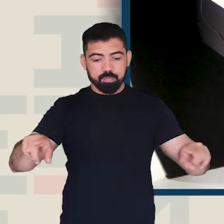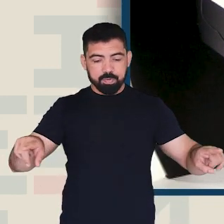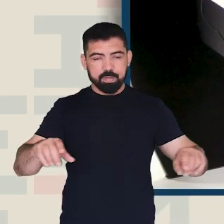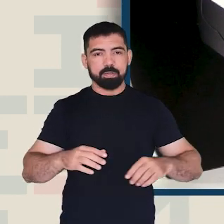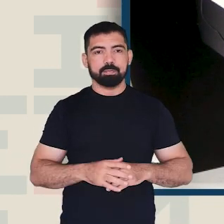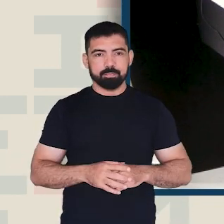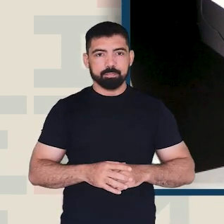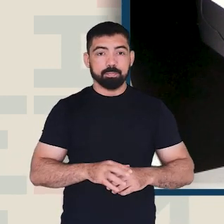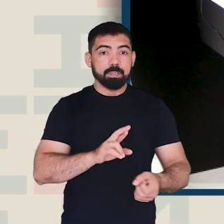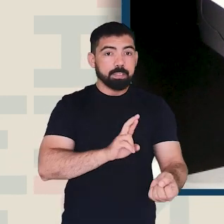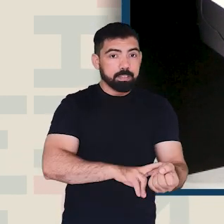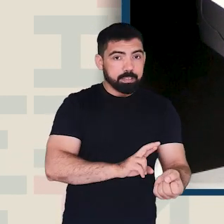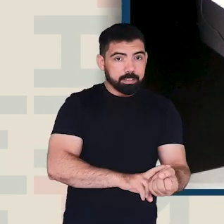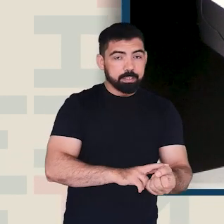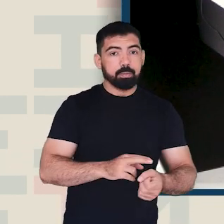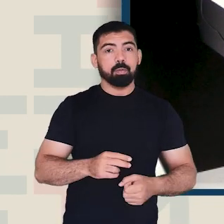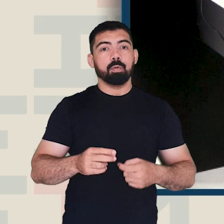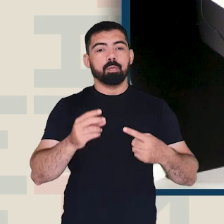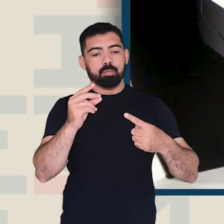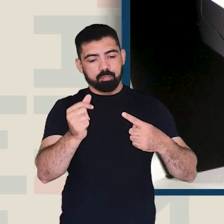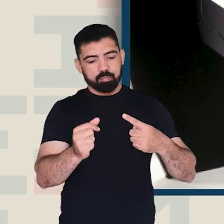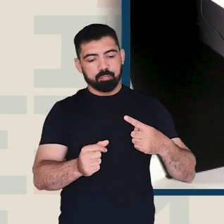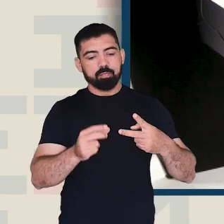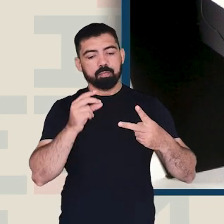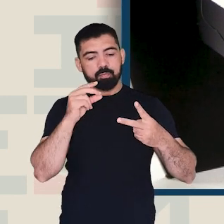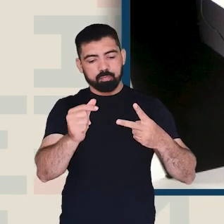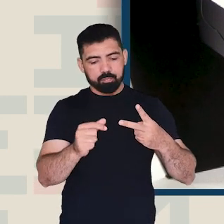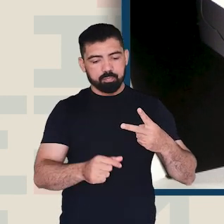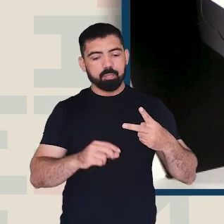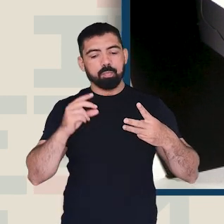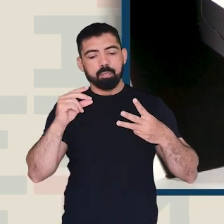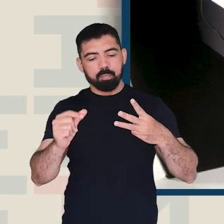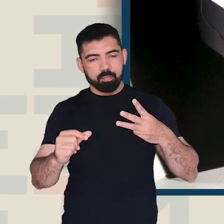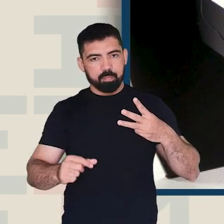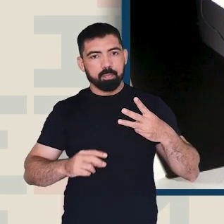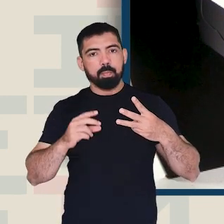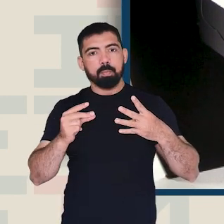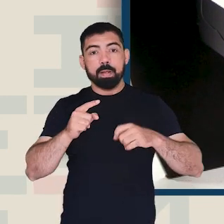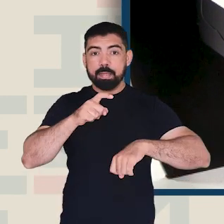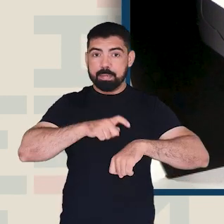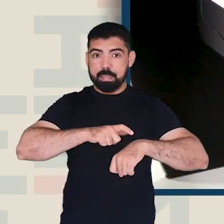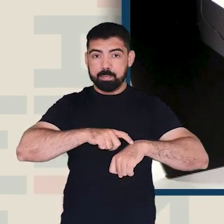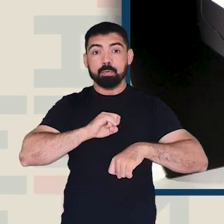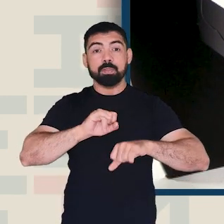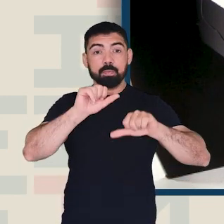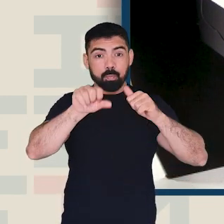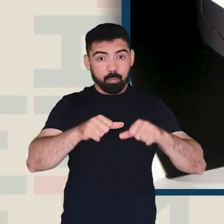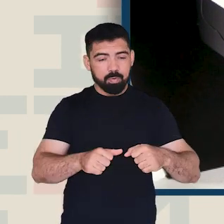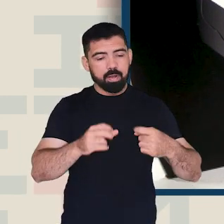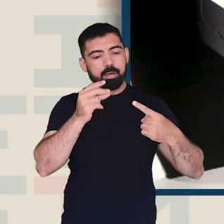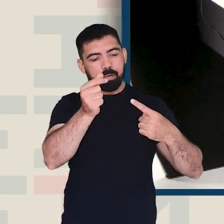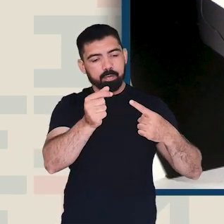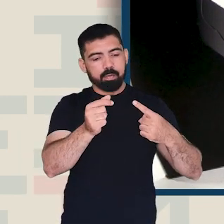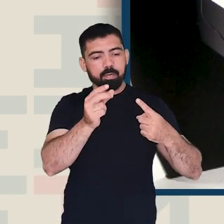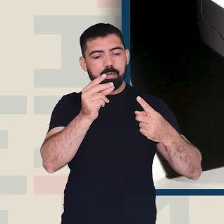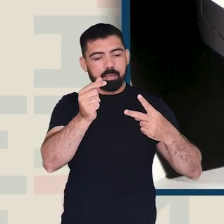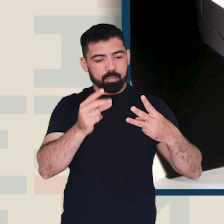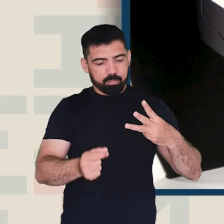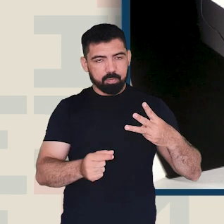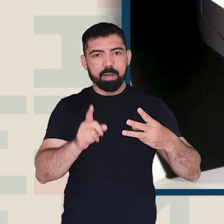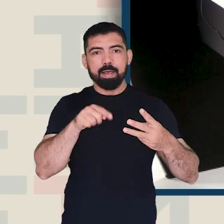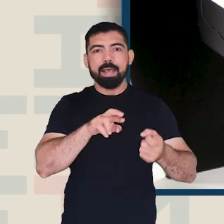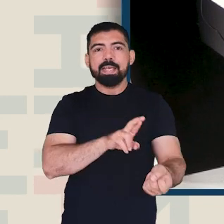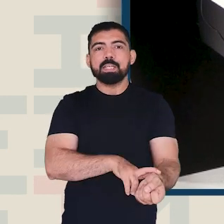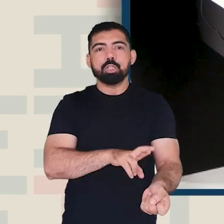é rápido, um é lento, desculpa, e dois rápidos. Eles são os sons aqui têm durações diferentes, mas eles combinam.